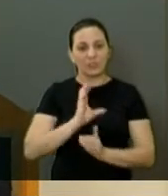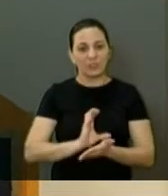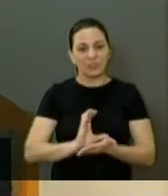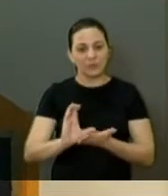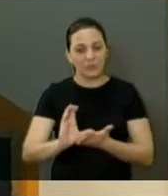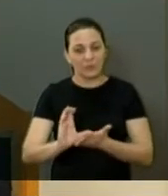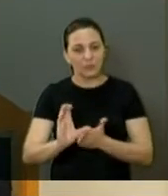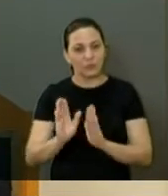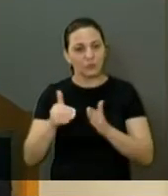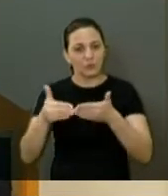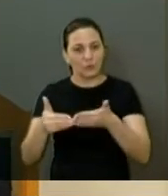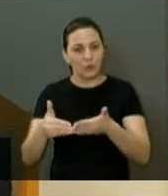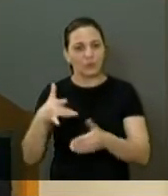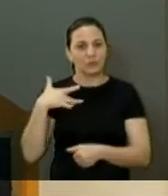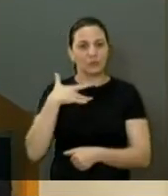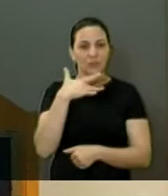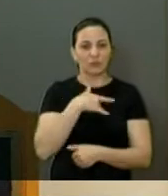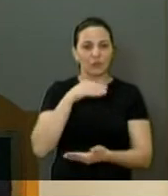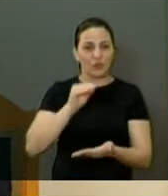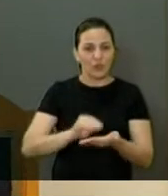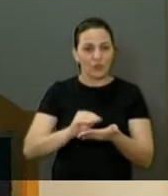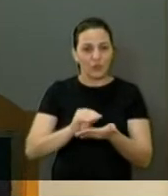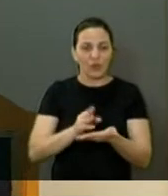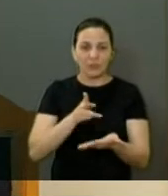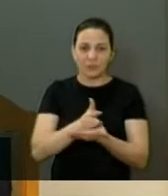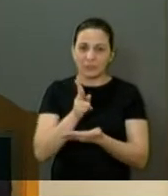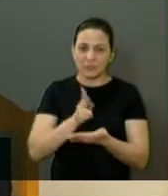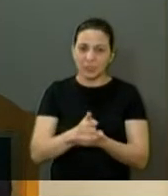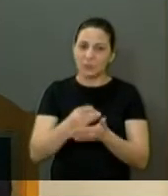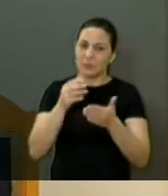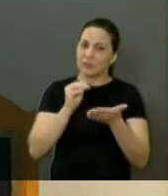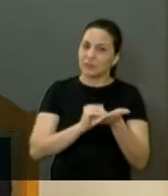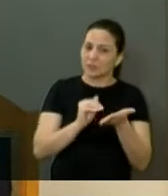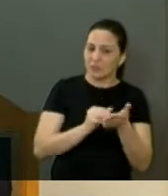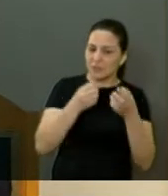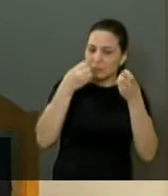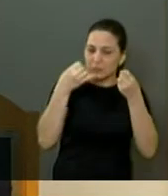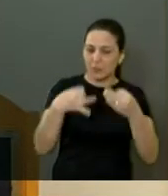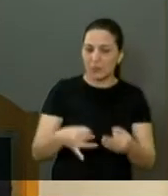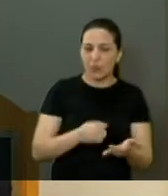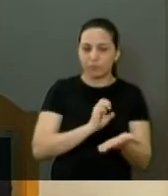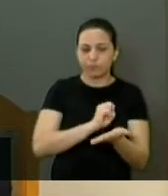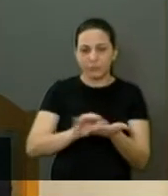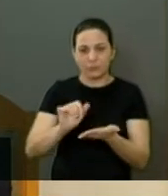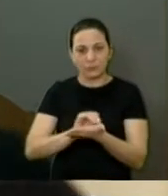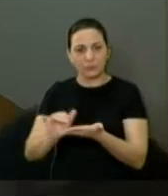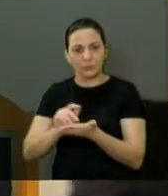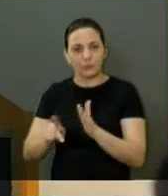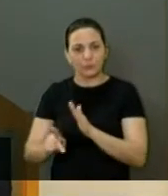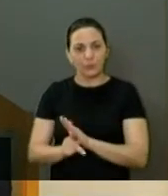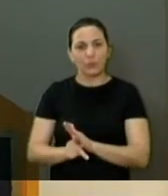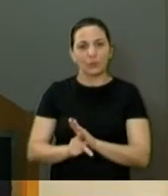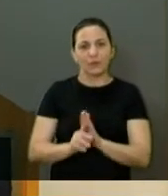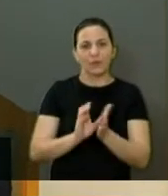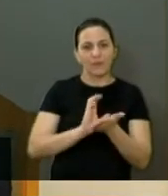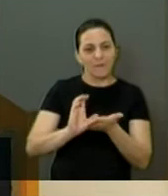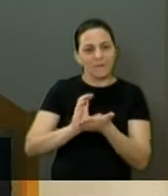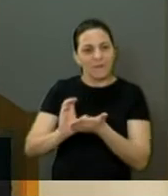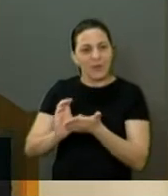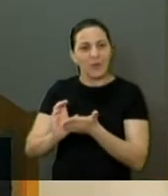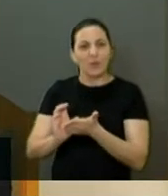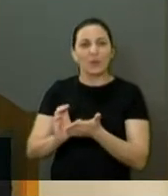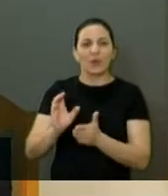sempre faltando a secretária de uma boa explicação pra gente mostrou onde está indo o dinheiro da